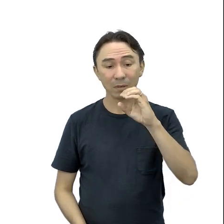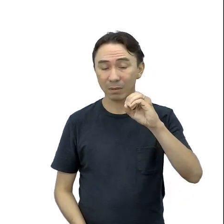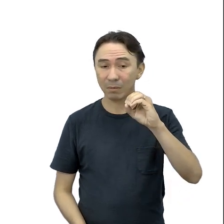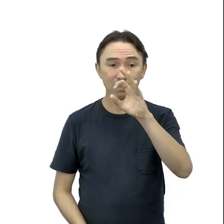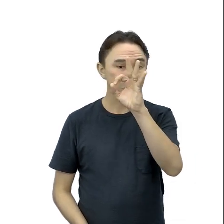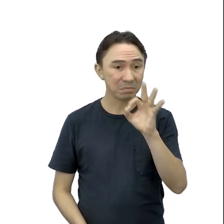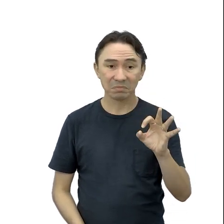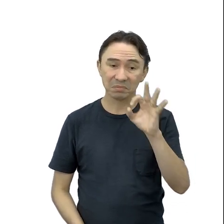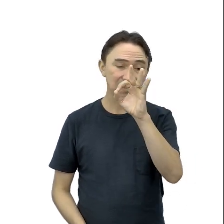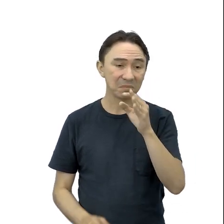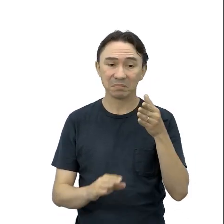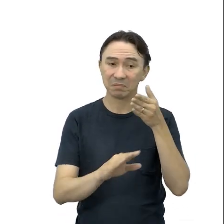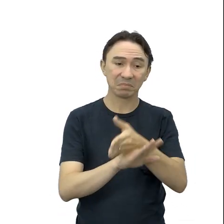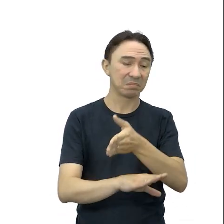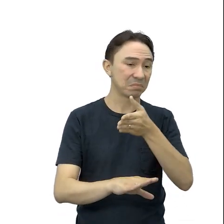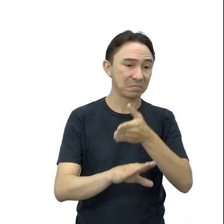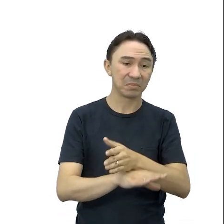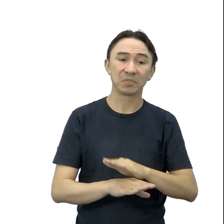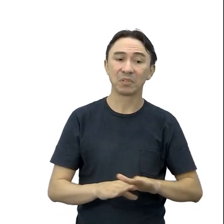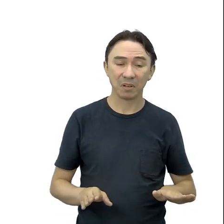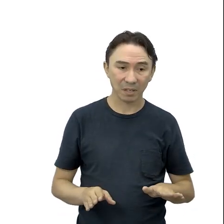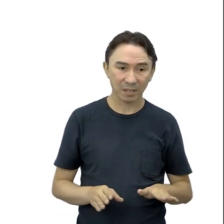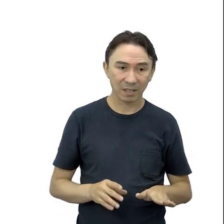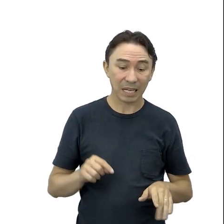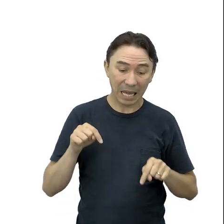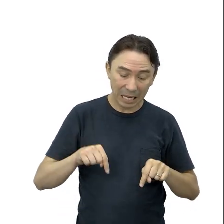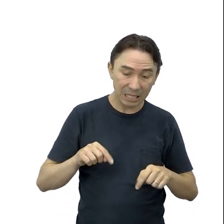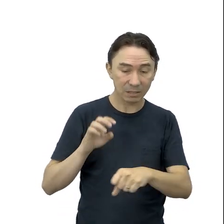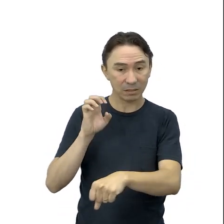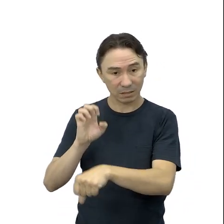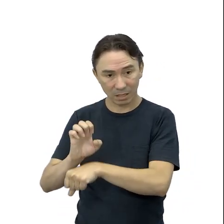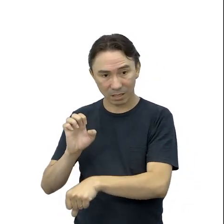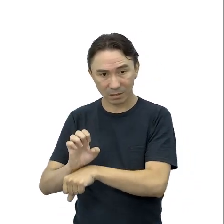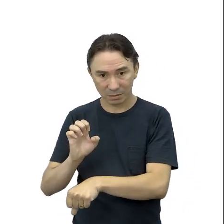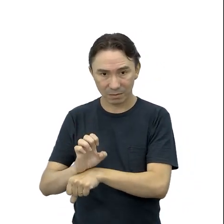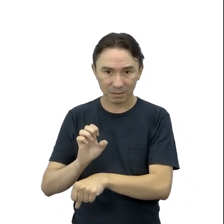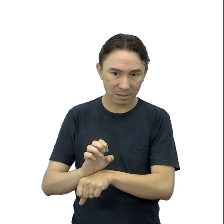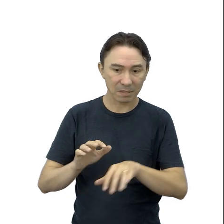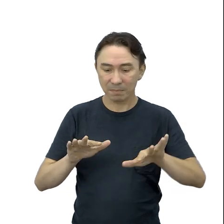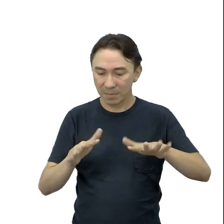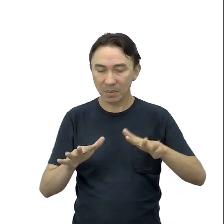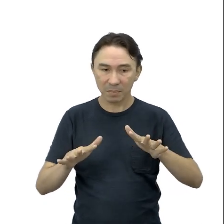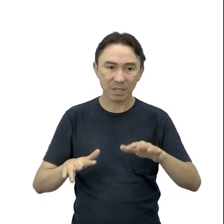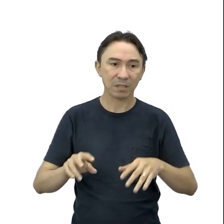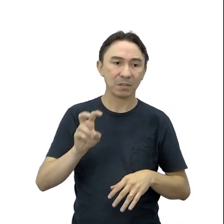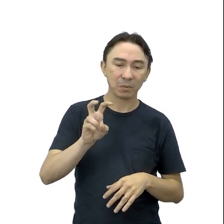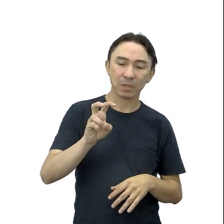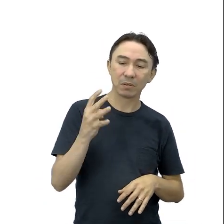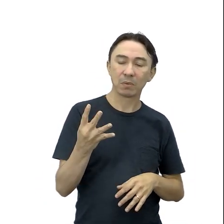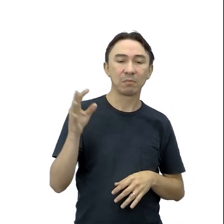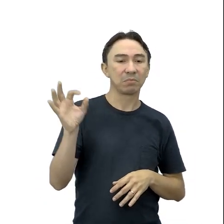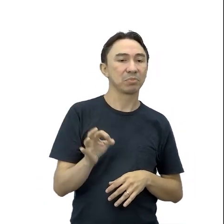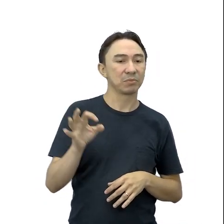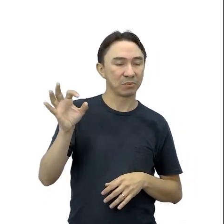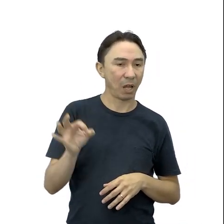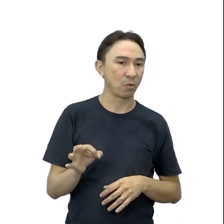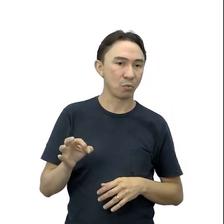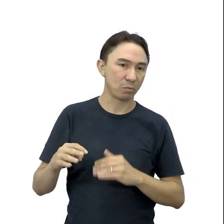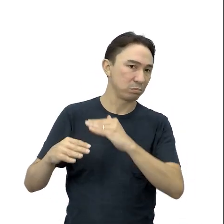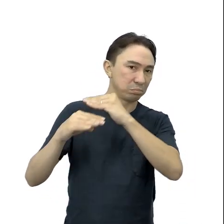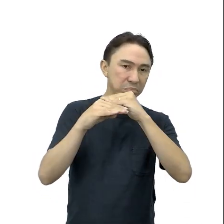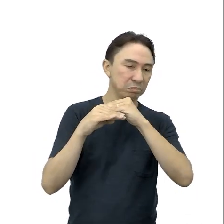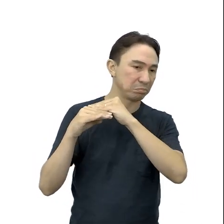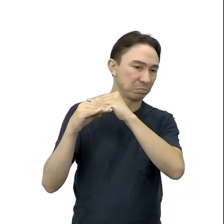e a média da rede, né, do estado de São Paulo foi de 54%. Esse momento era um momento muito complicado, né? Nós sabemos que